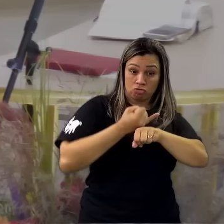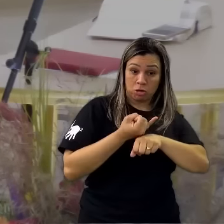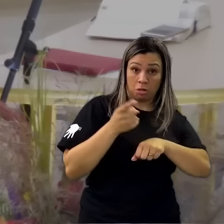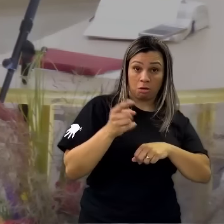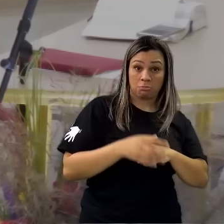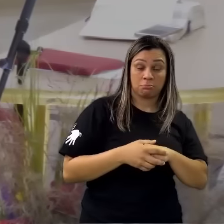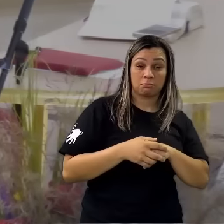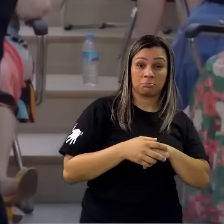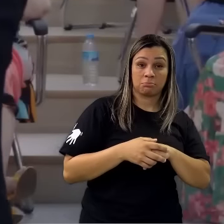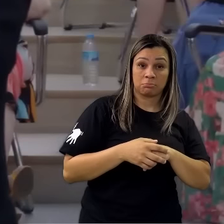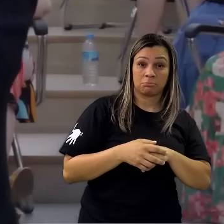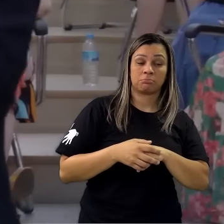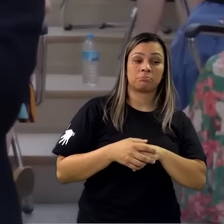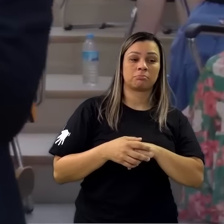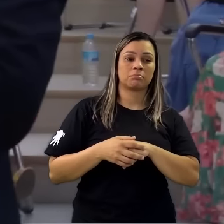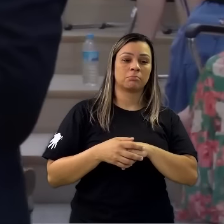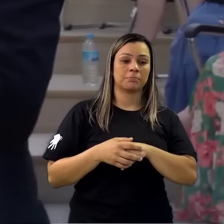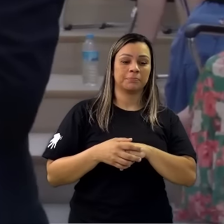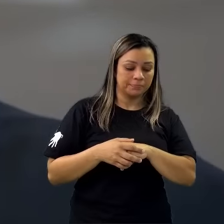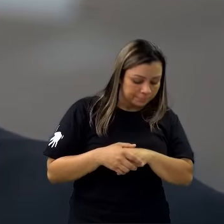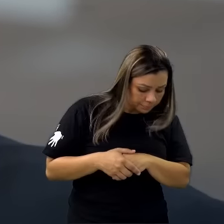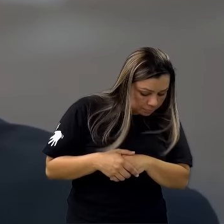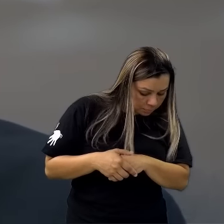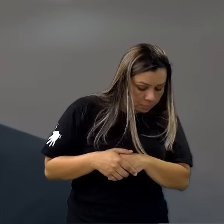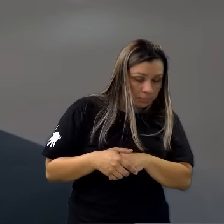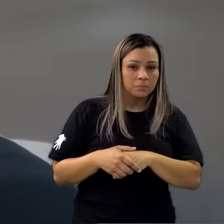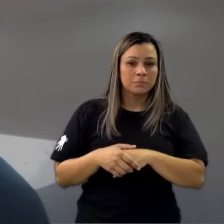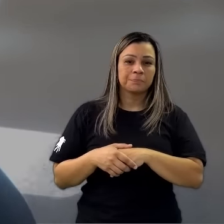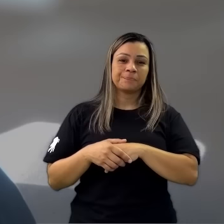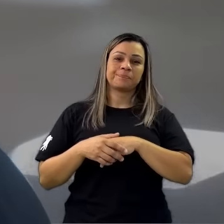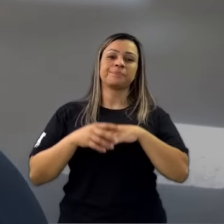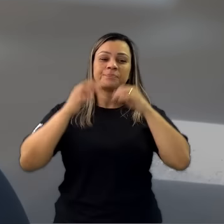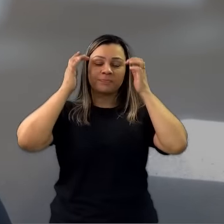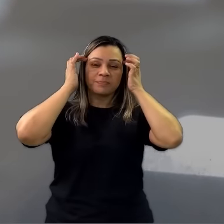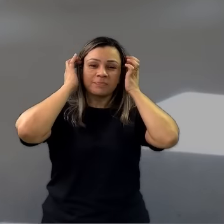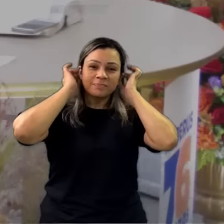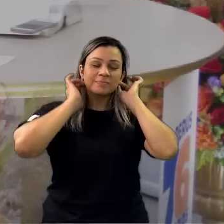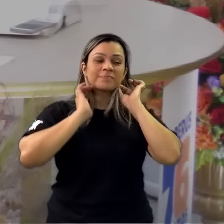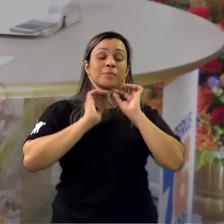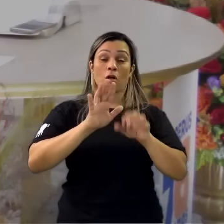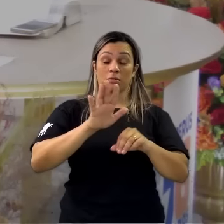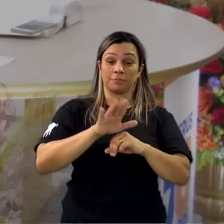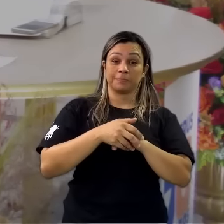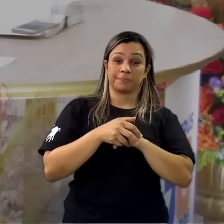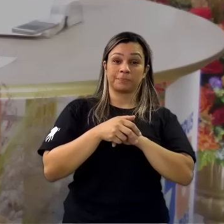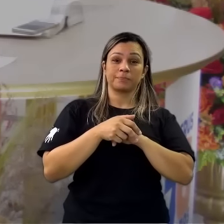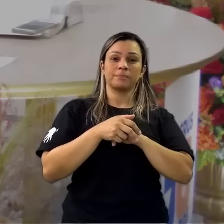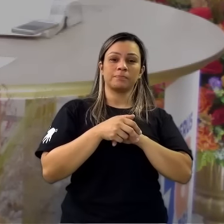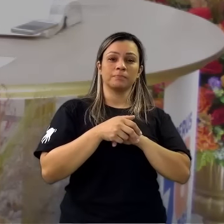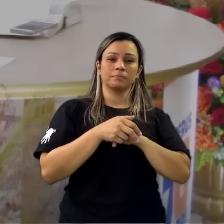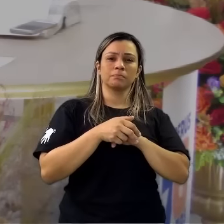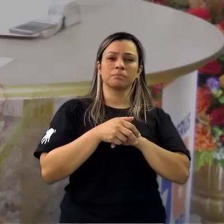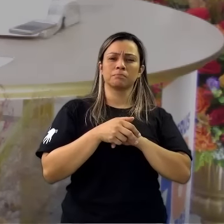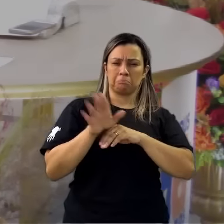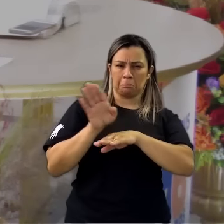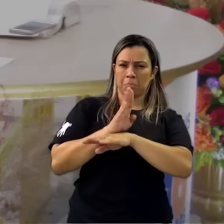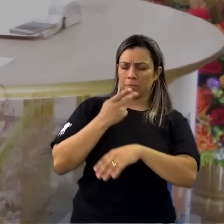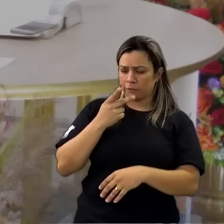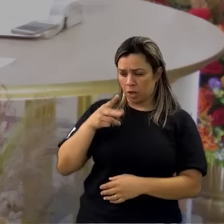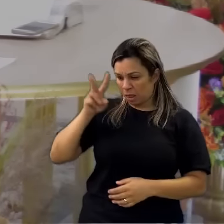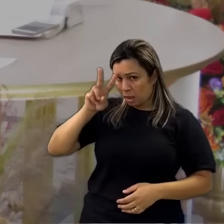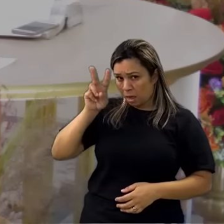eu tomando para tu entender o que eu tô falando mas se quiser solta na banca ela deixa deus trabalhar Você lembra quando